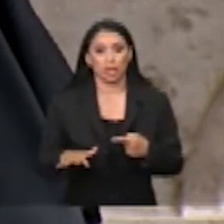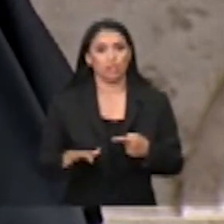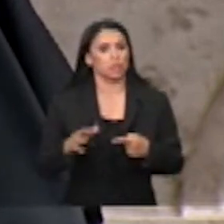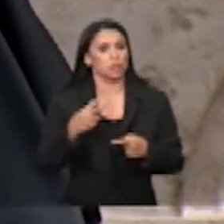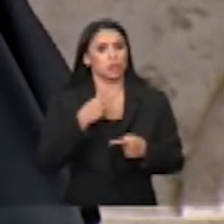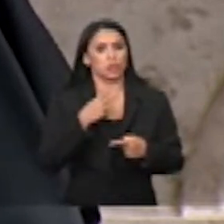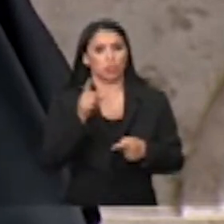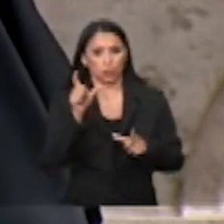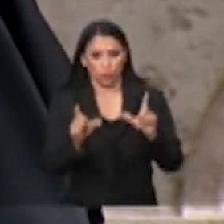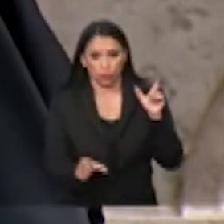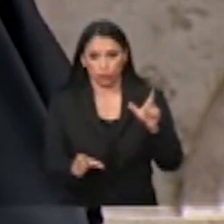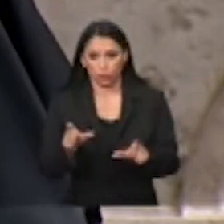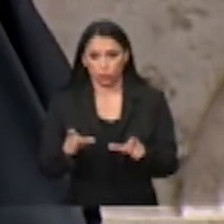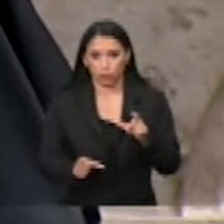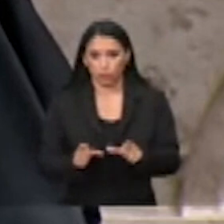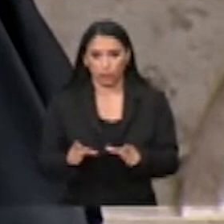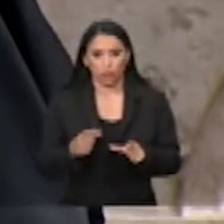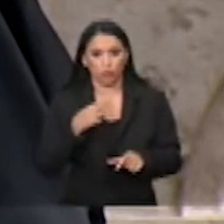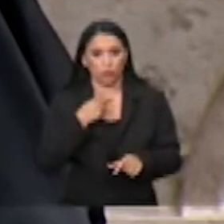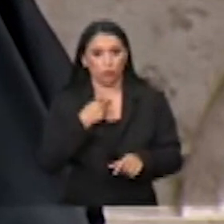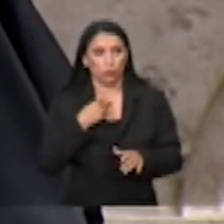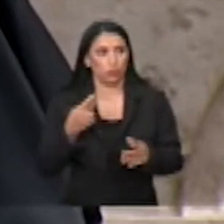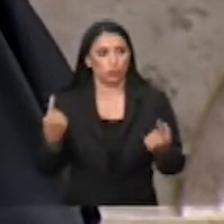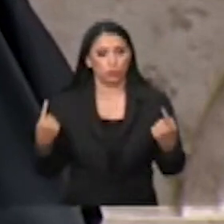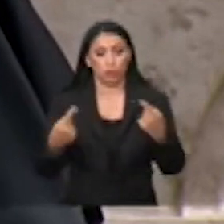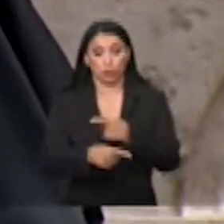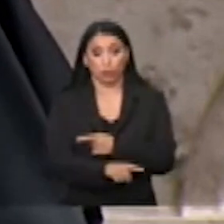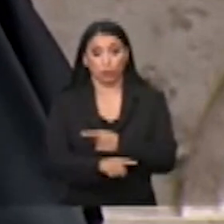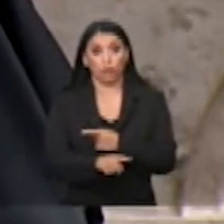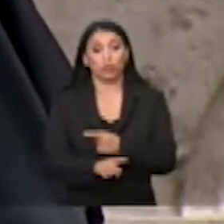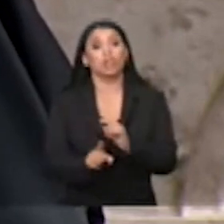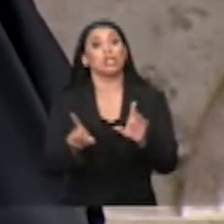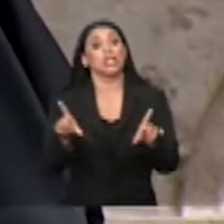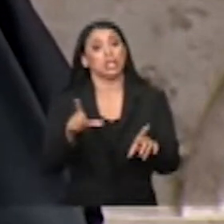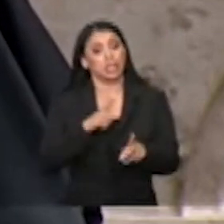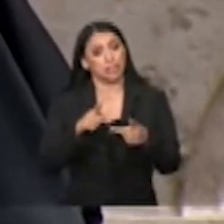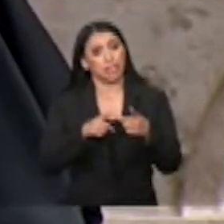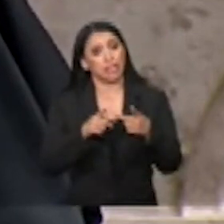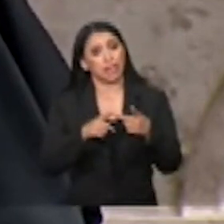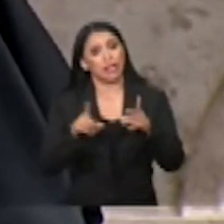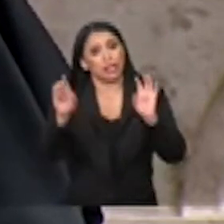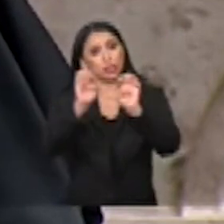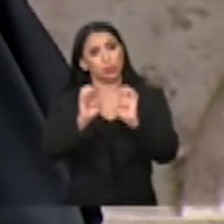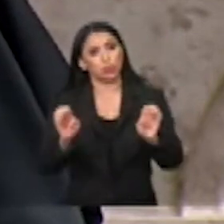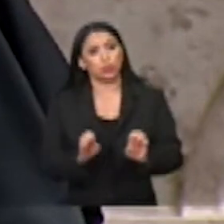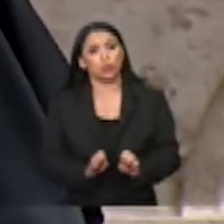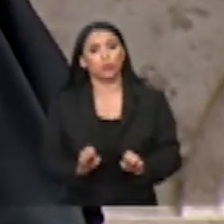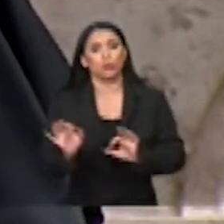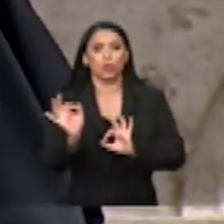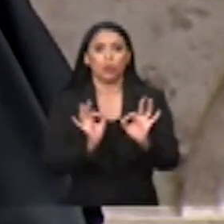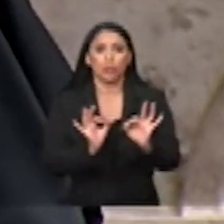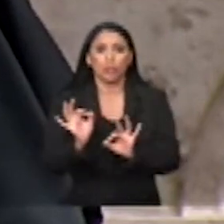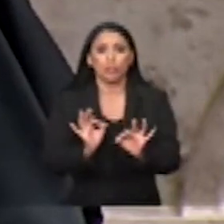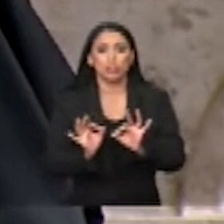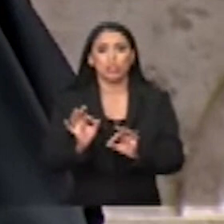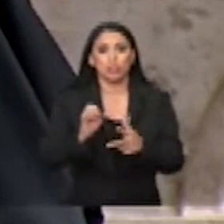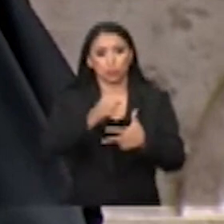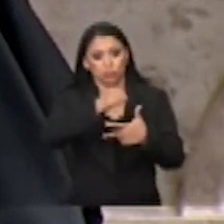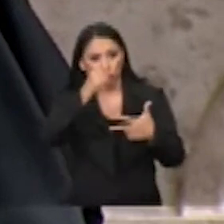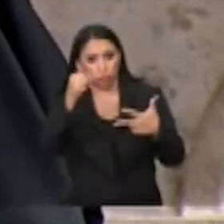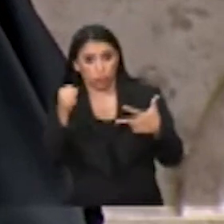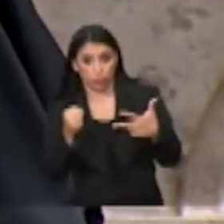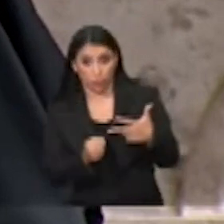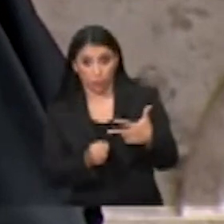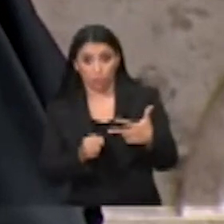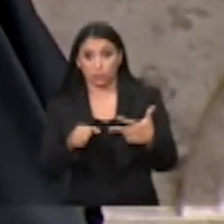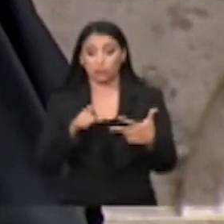invioláveis do indivíduo e o desenho institucional da estrutura e organização dos poderes. É, portanto, a um só